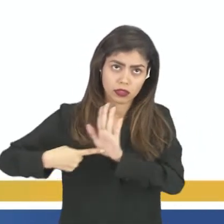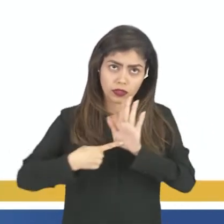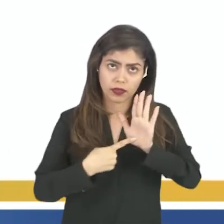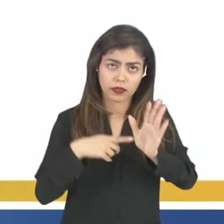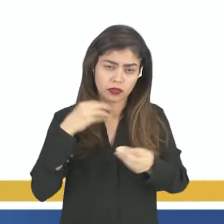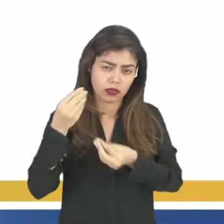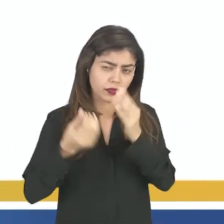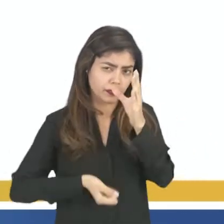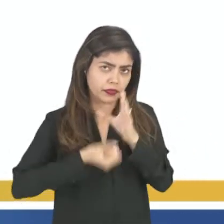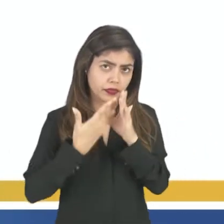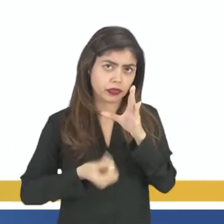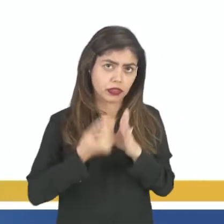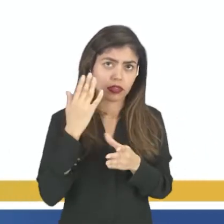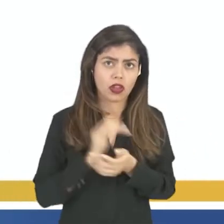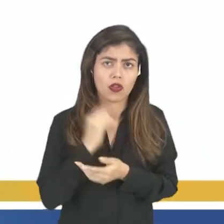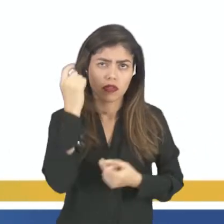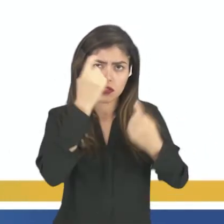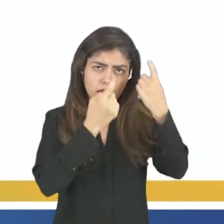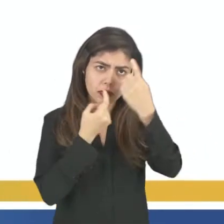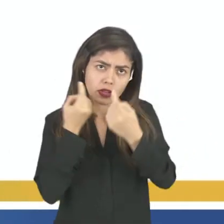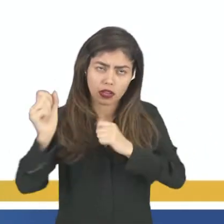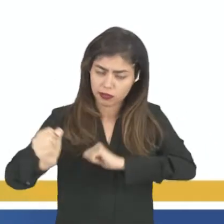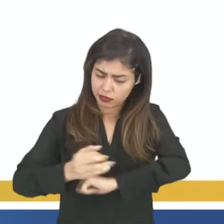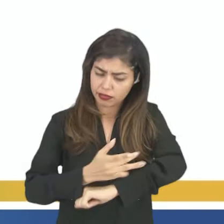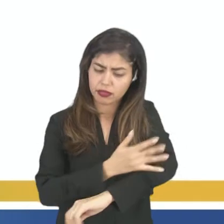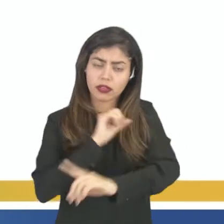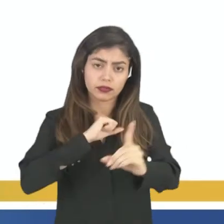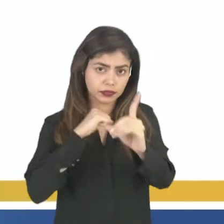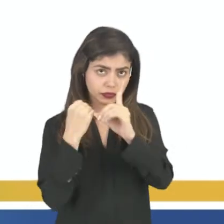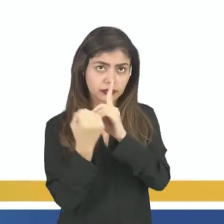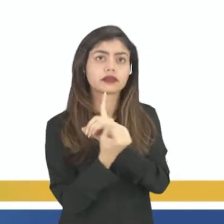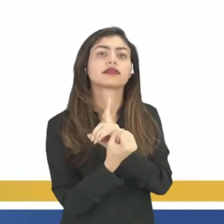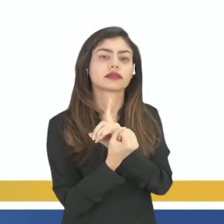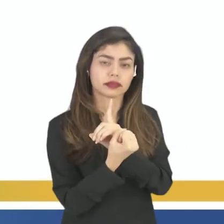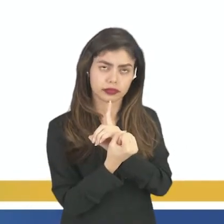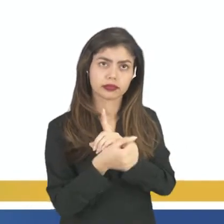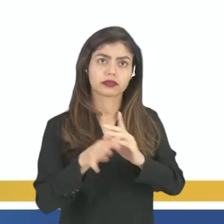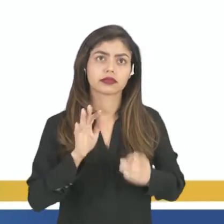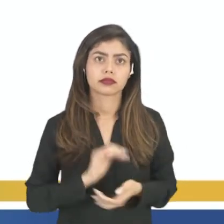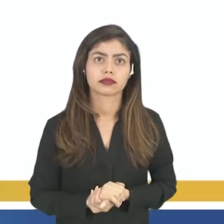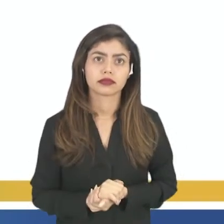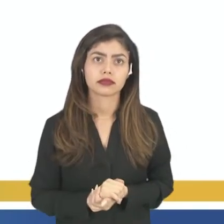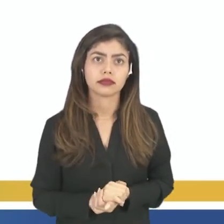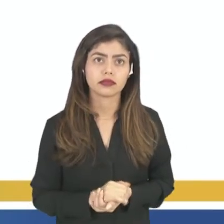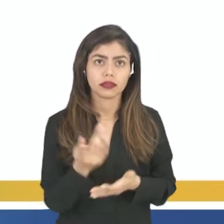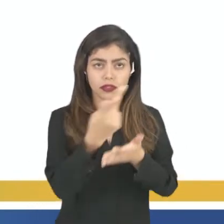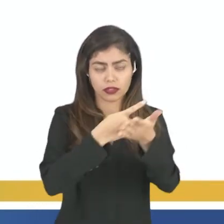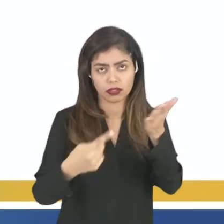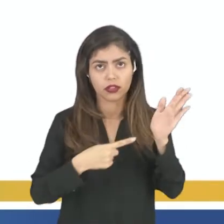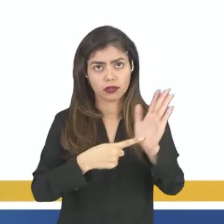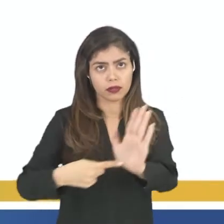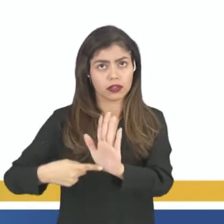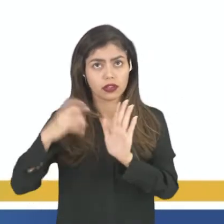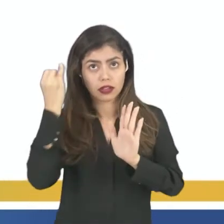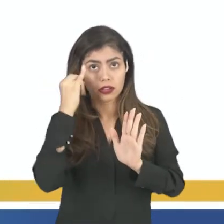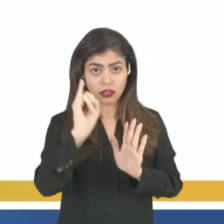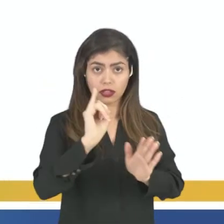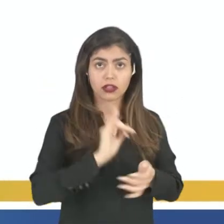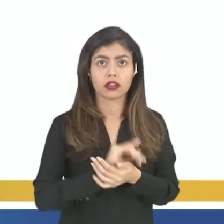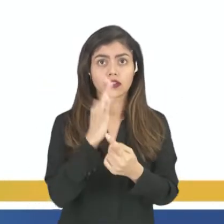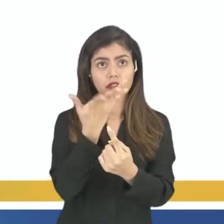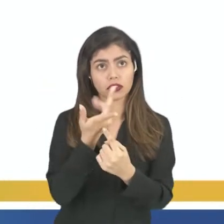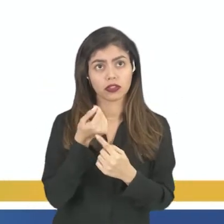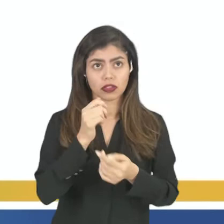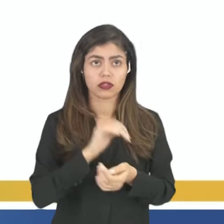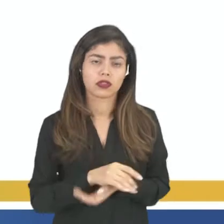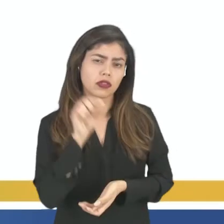são produzidas, o que expressam e o que provocam na sociedade. A poética representa as ideias do